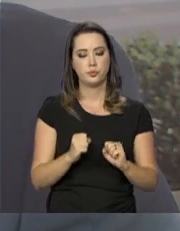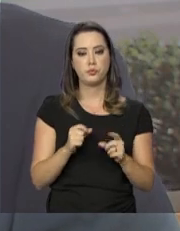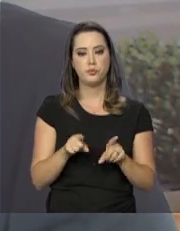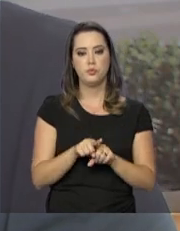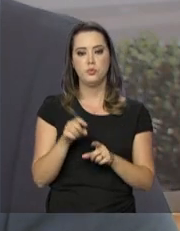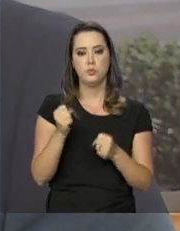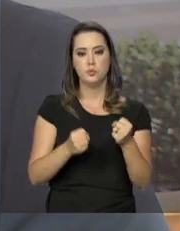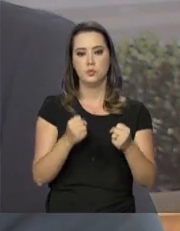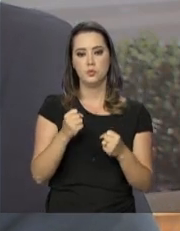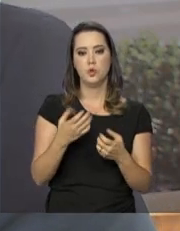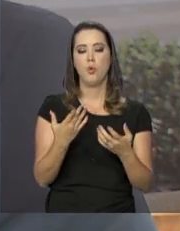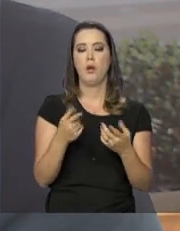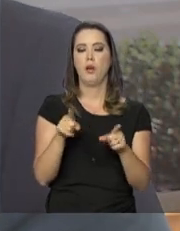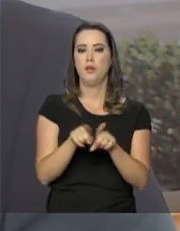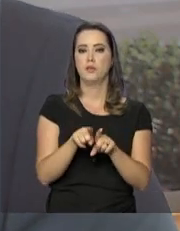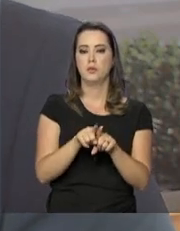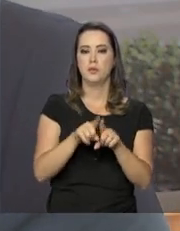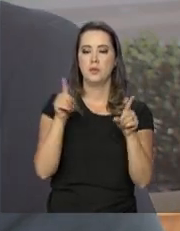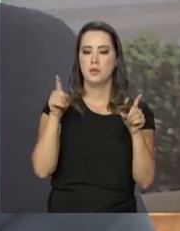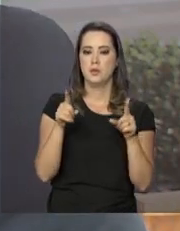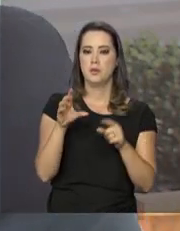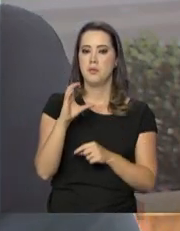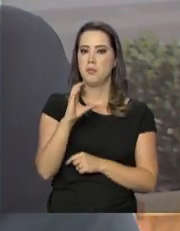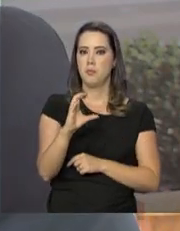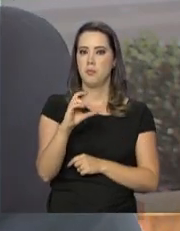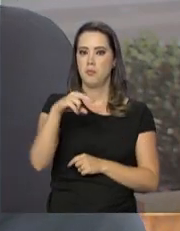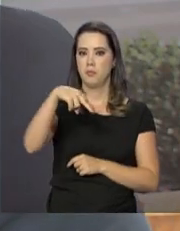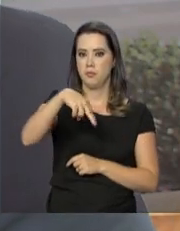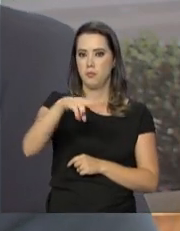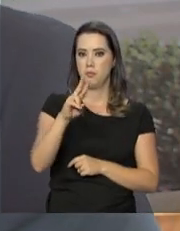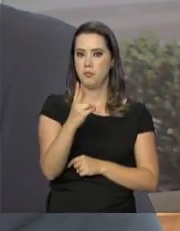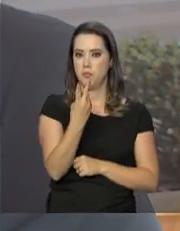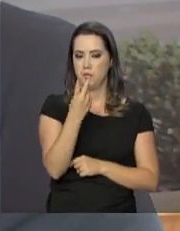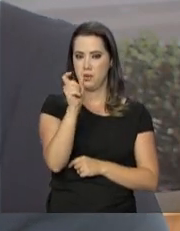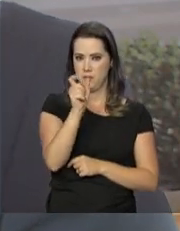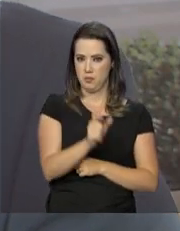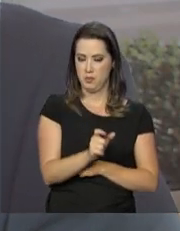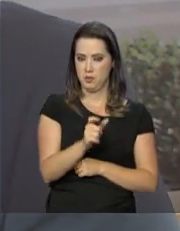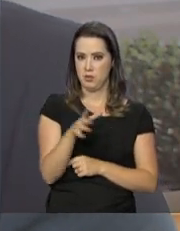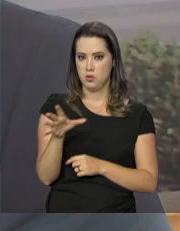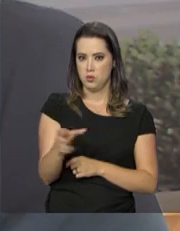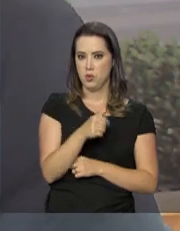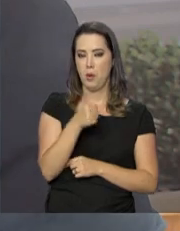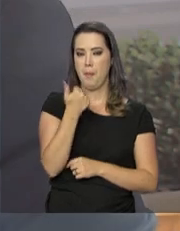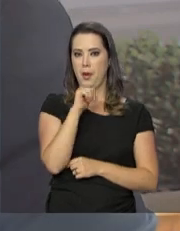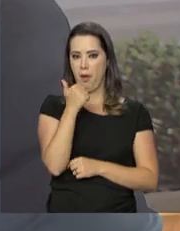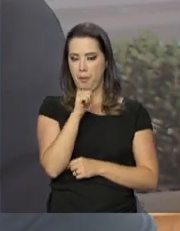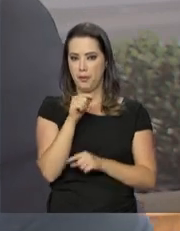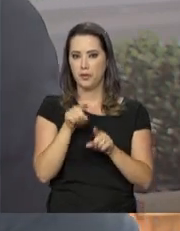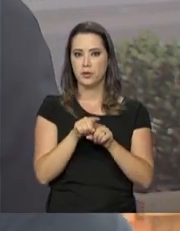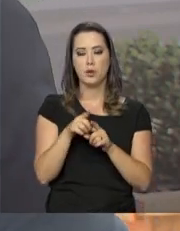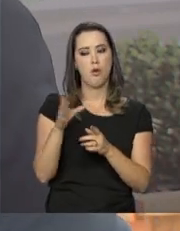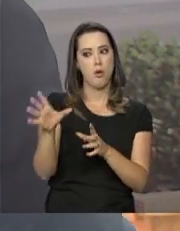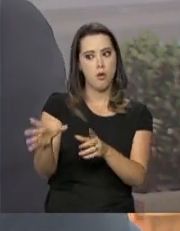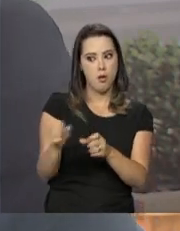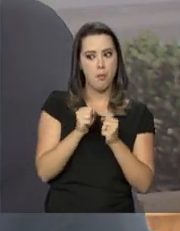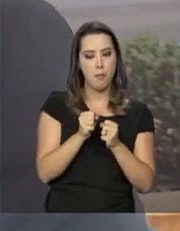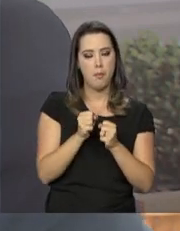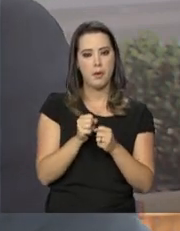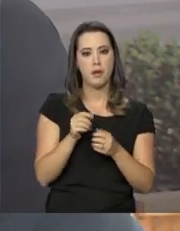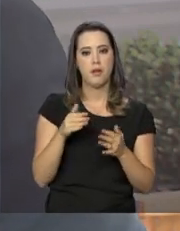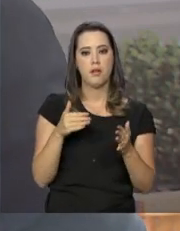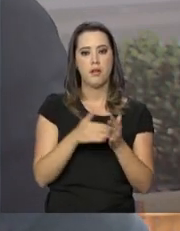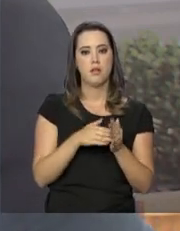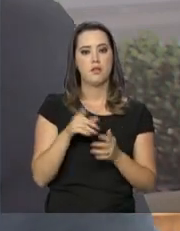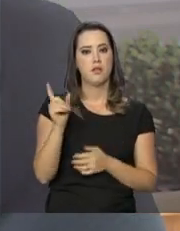que conduzirá o veículo, mas a CNH do condutor que estava embriagado é retida naquele momento, até